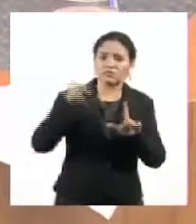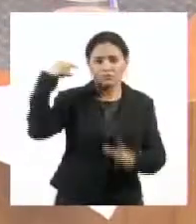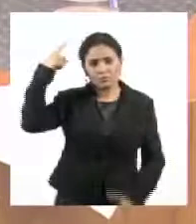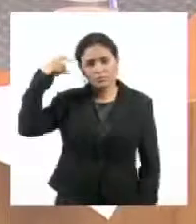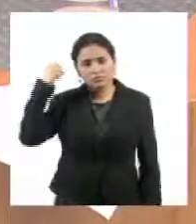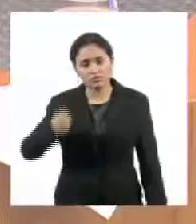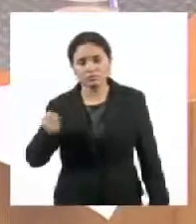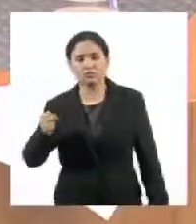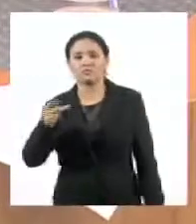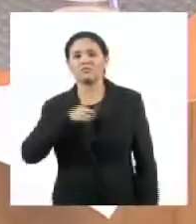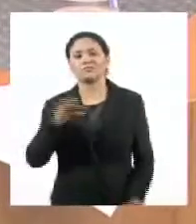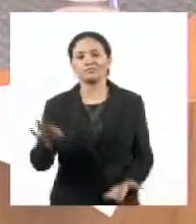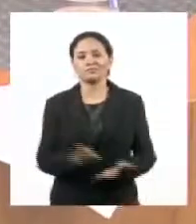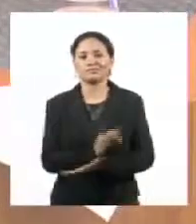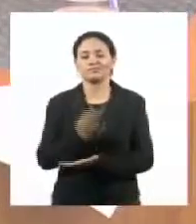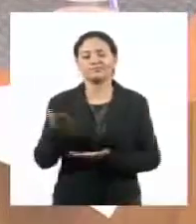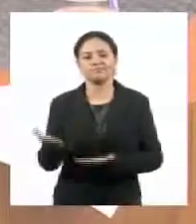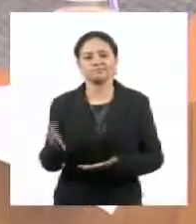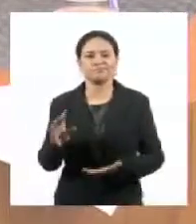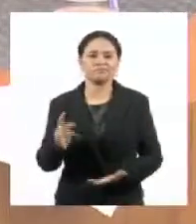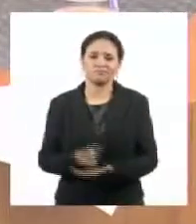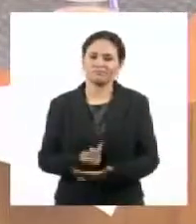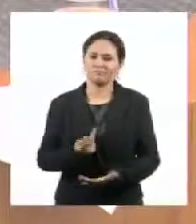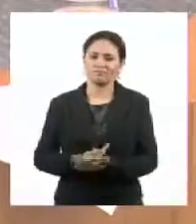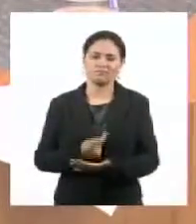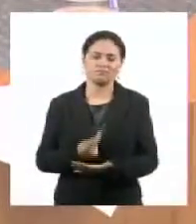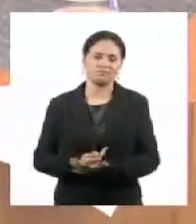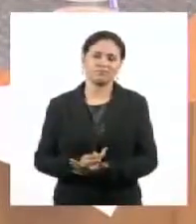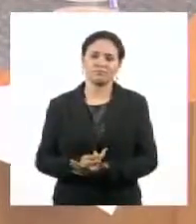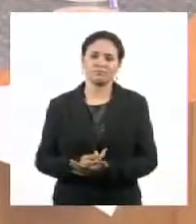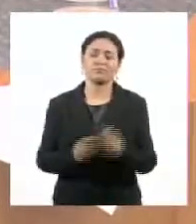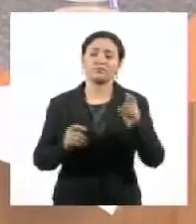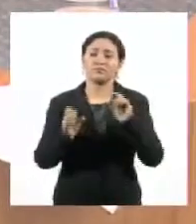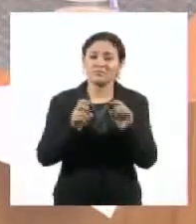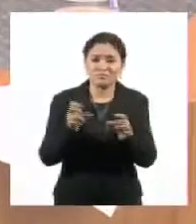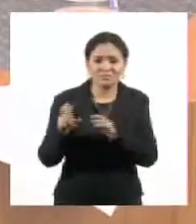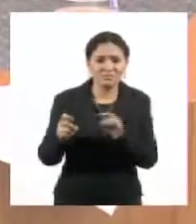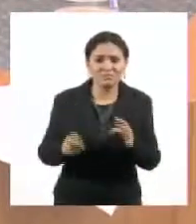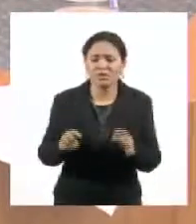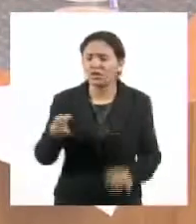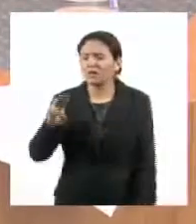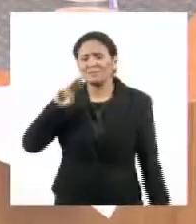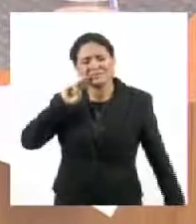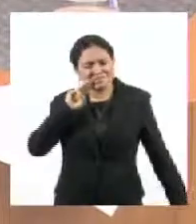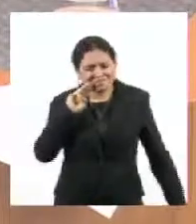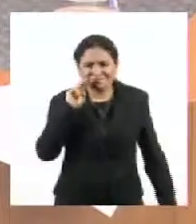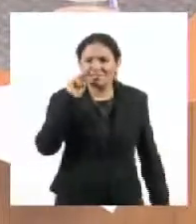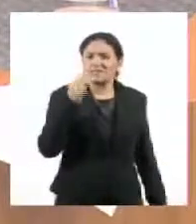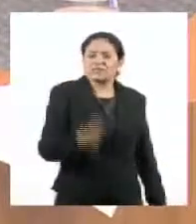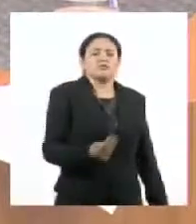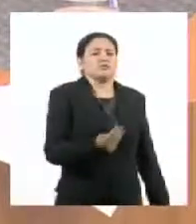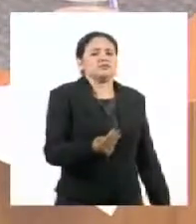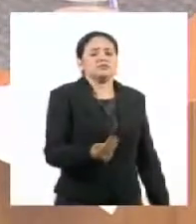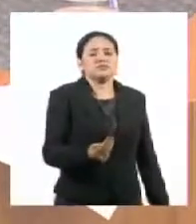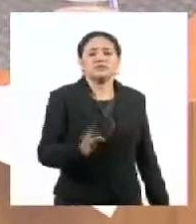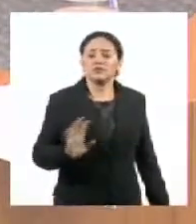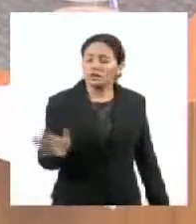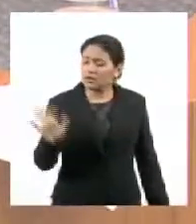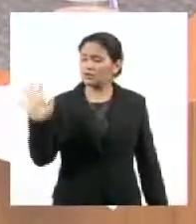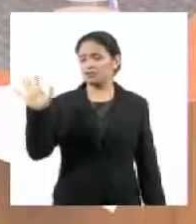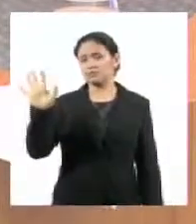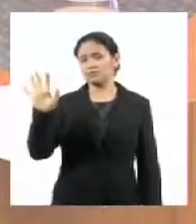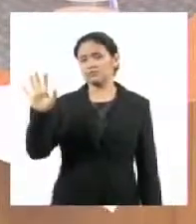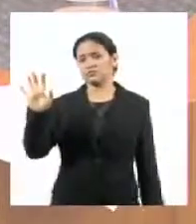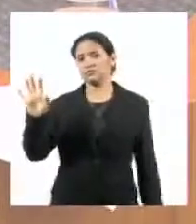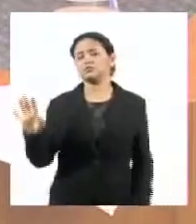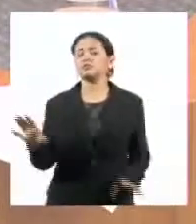bilionário de água no estado do Maranhão está se desenvolvendo também na cidade de Barra do Corda, na